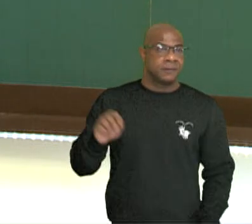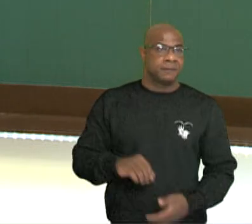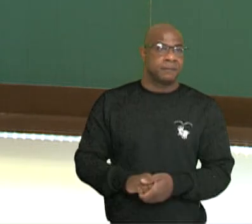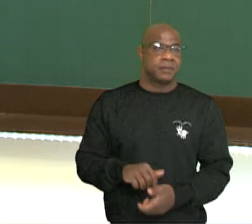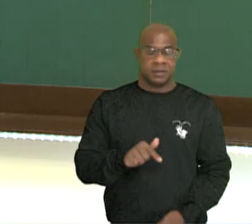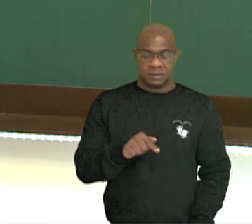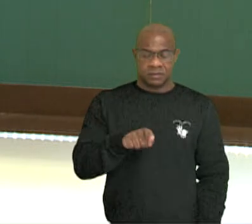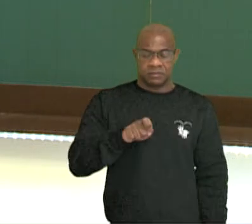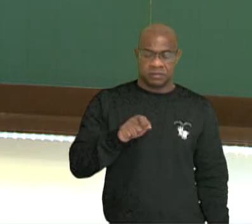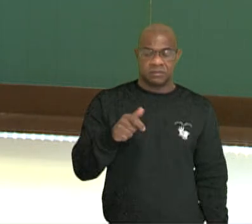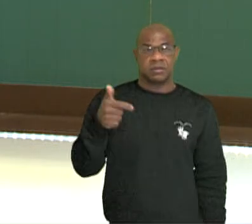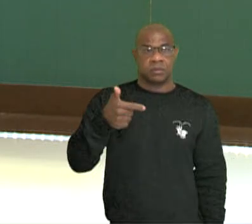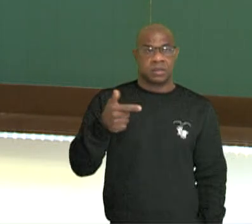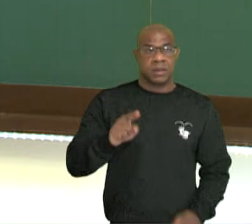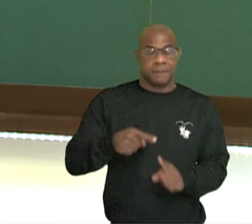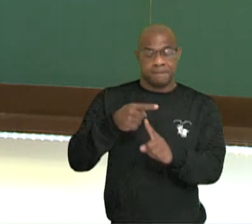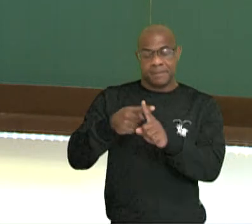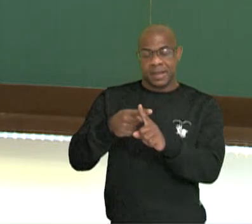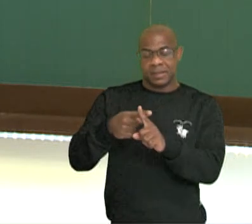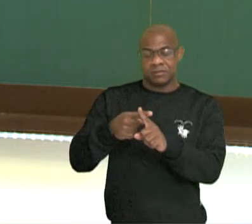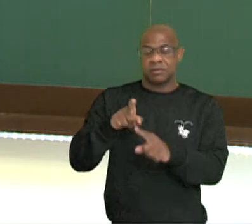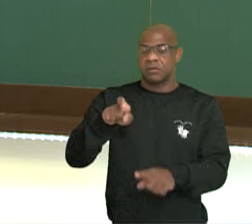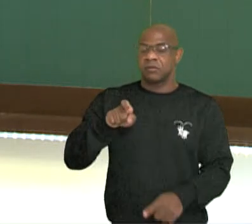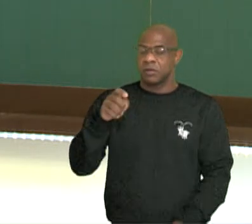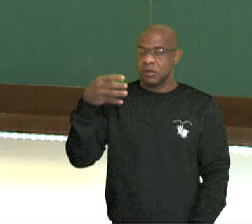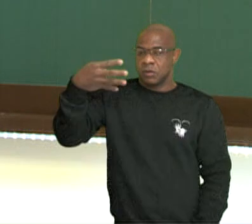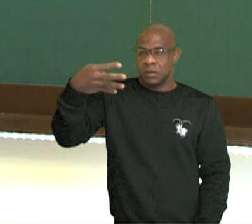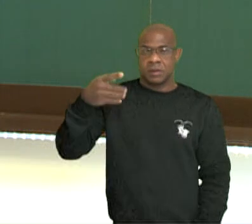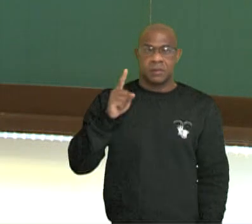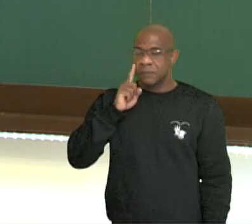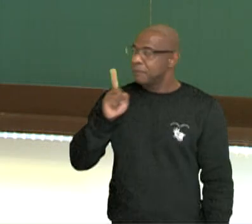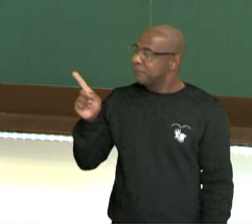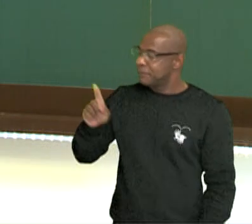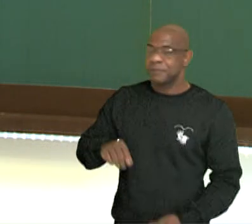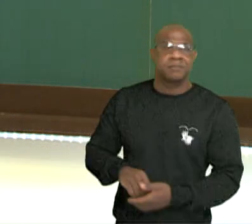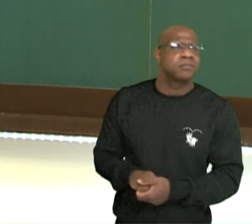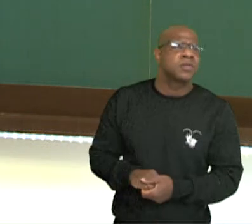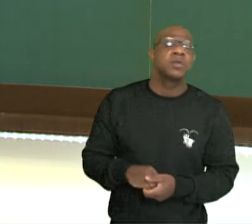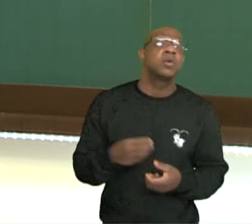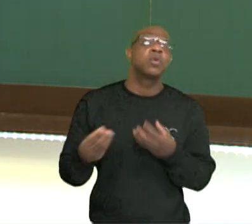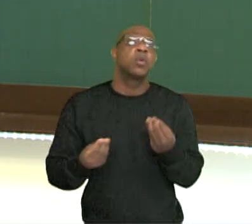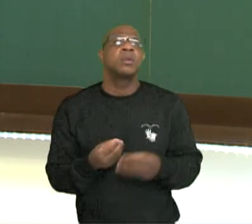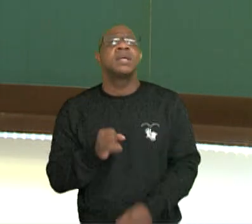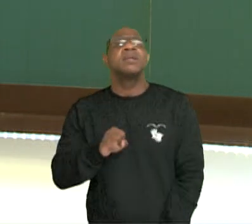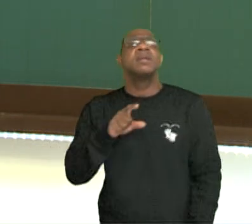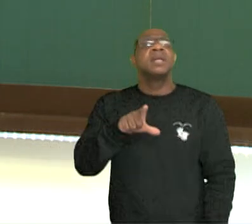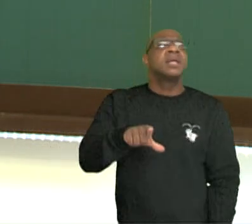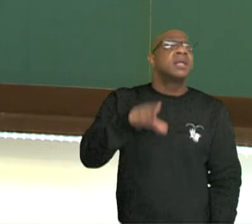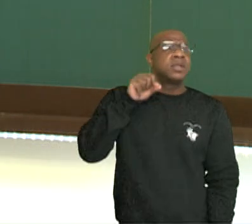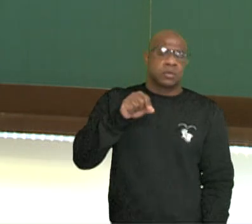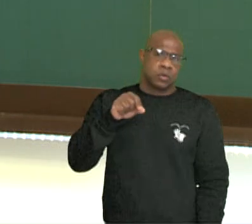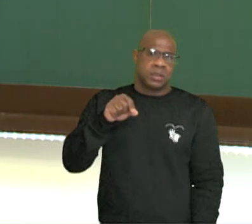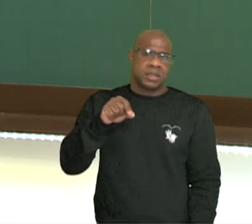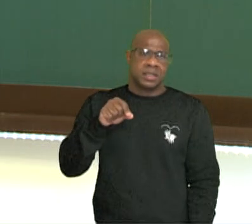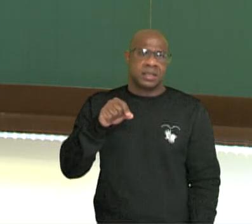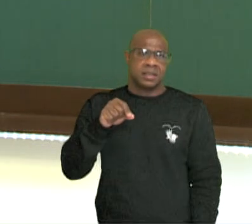ao quadrado mais x à quarta. Como seria se você tivesse escolhido fazer tudo de uma vez